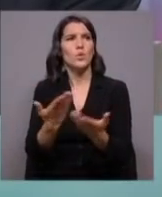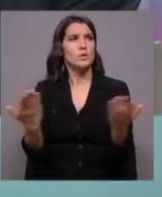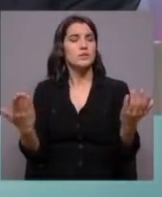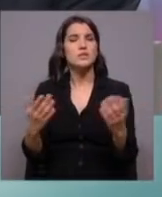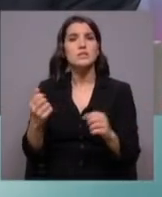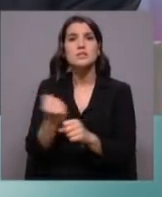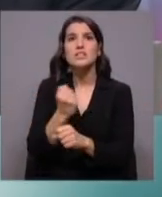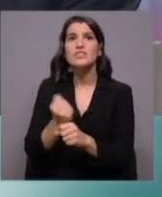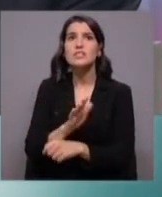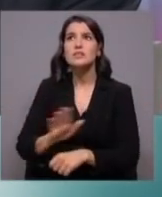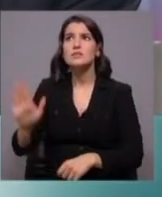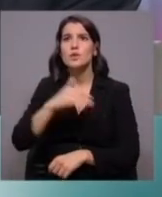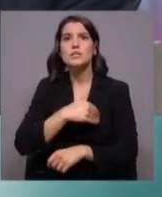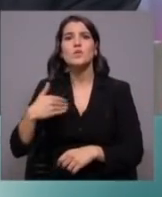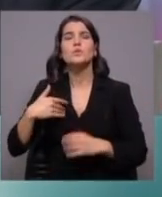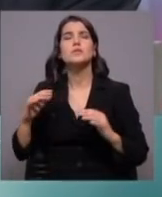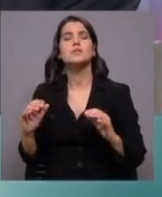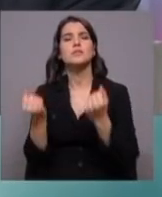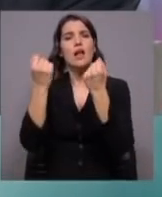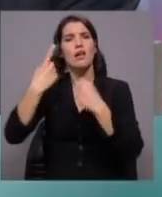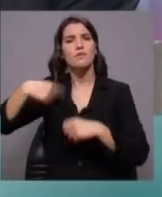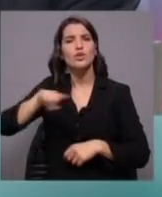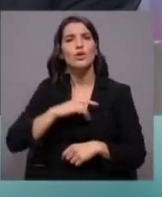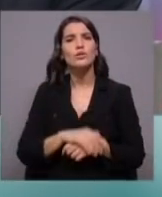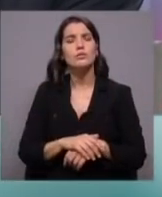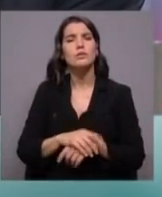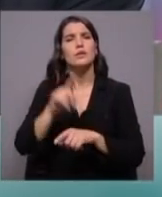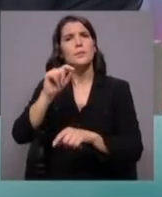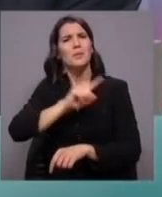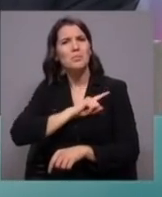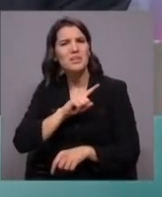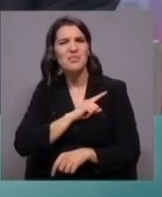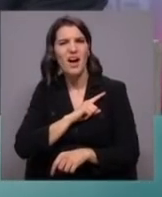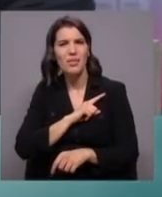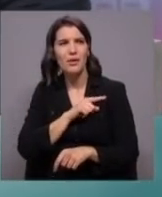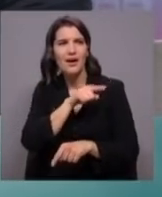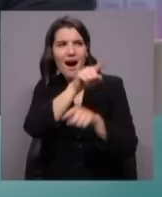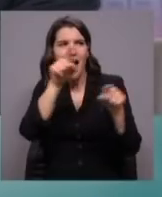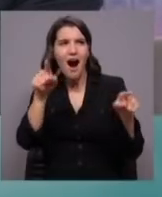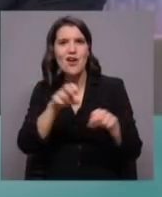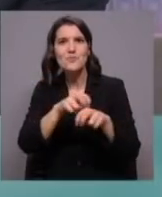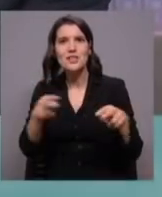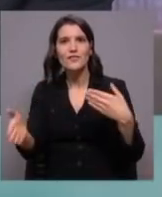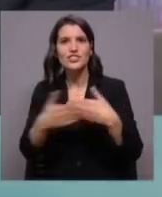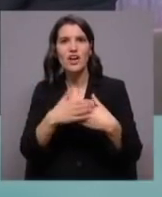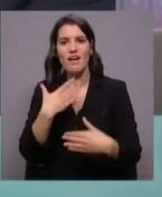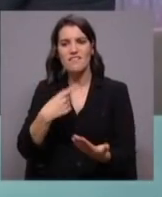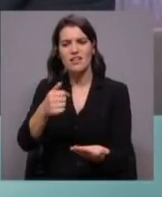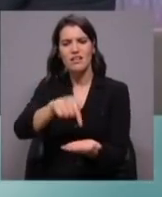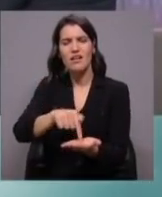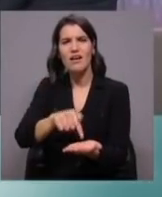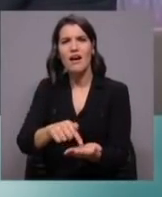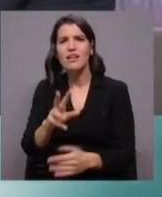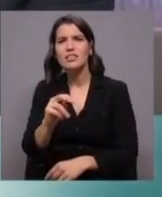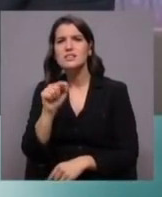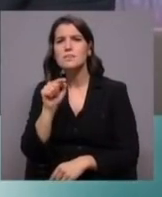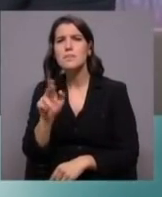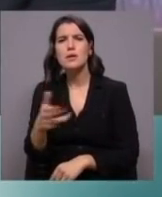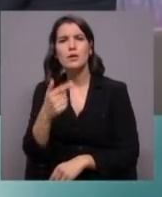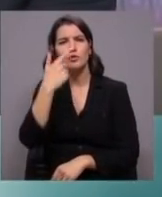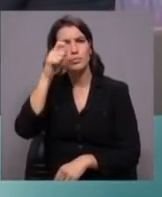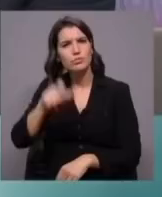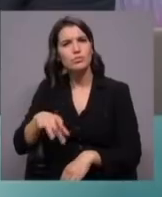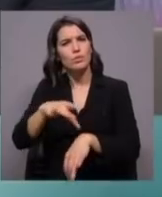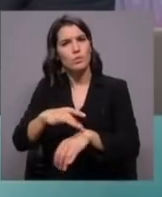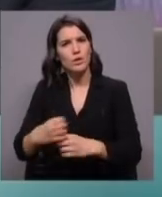Saúde que nos valeu, depois de termos visto como os privados até fecharam um hospital, queriam cobrar 13 mil euros por doente